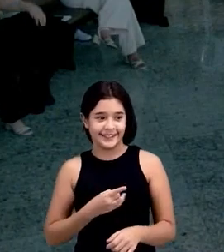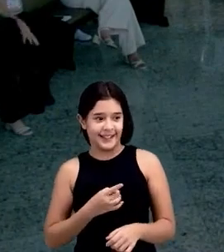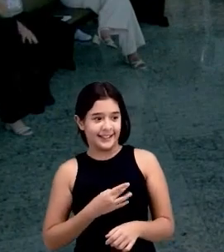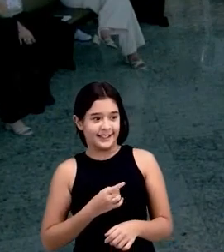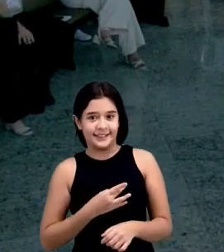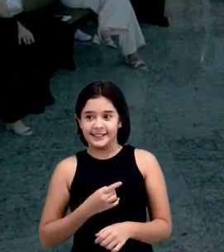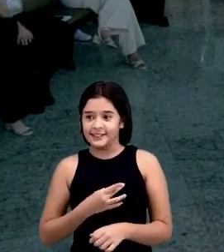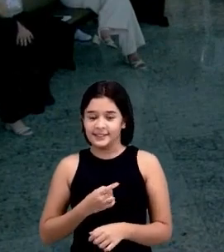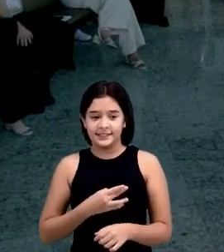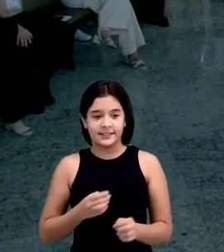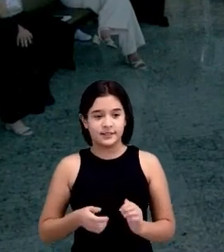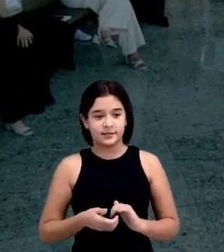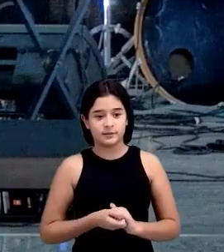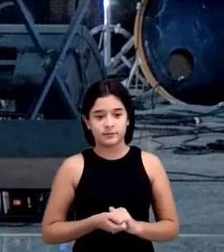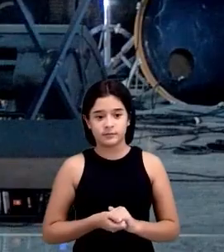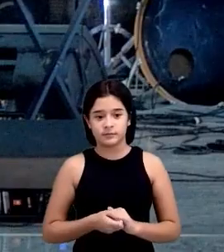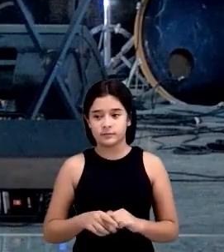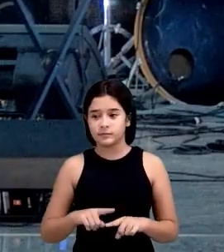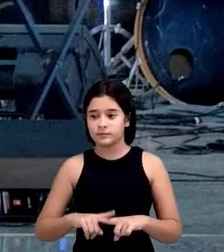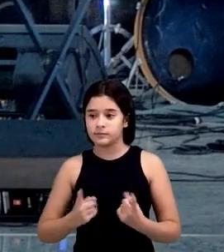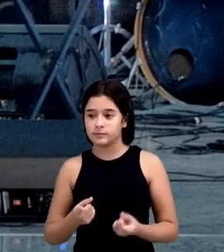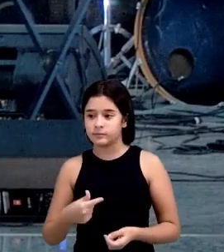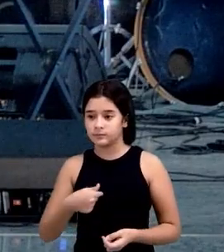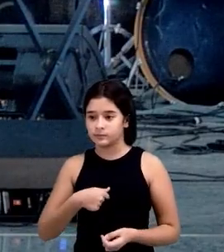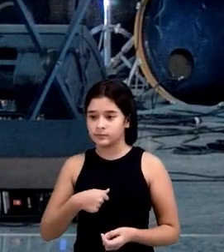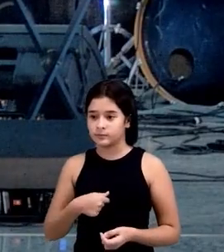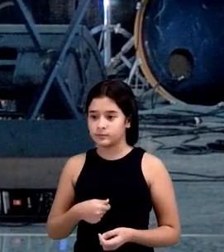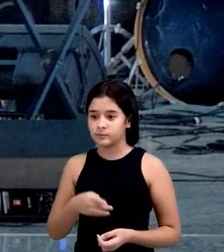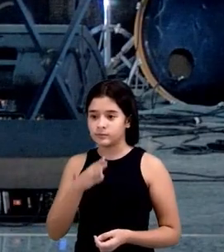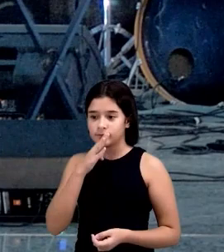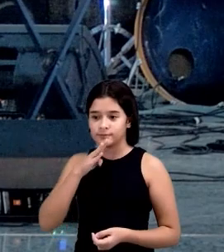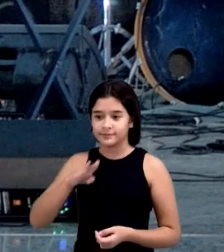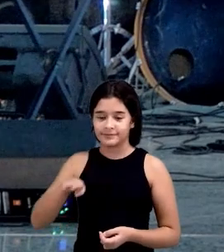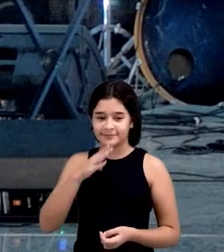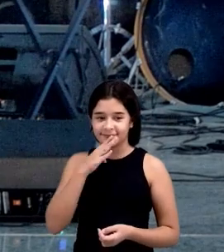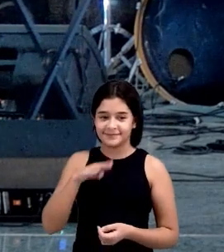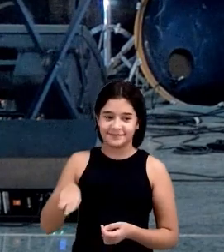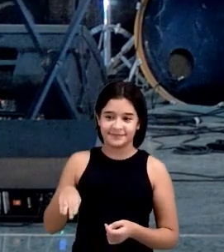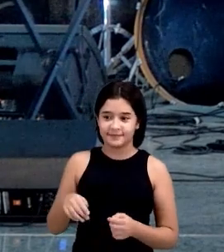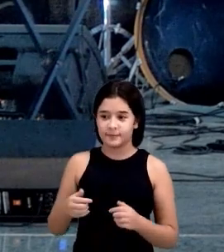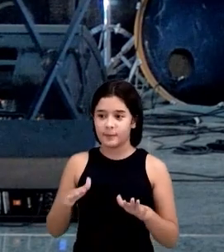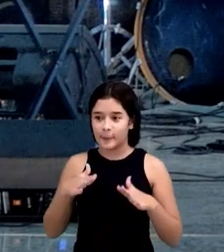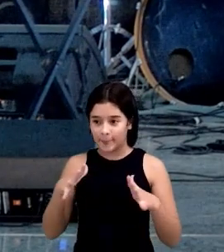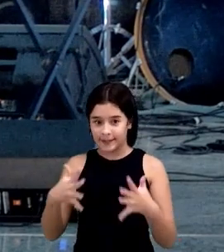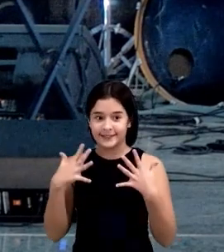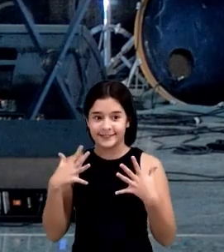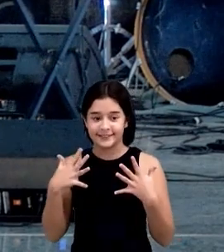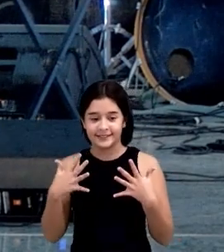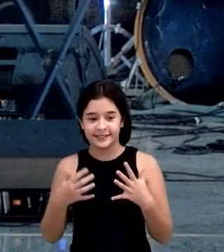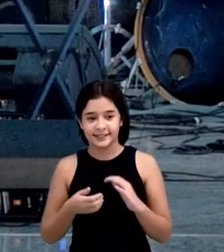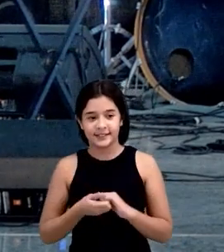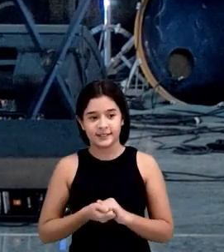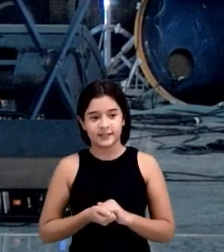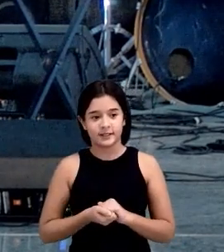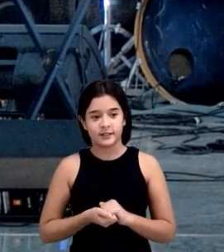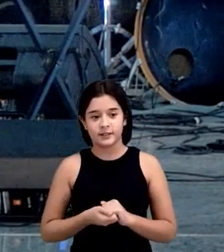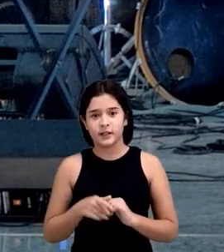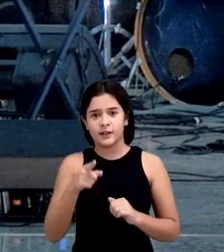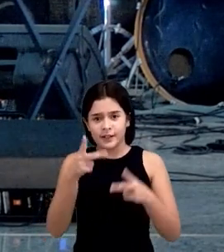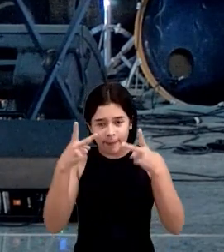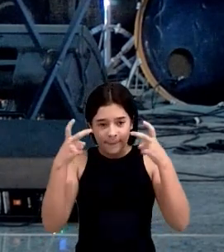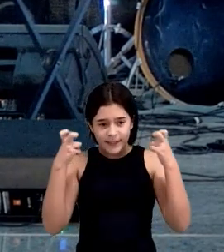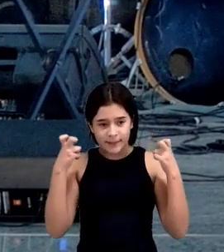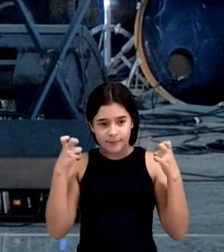susto mesmo. Mas, gente, vocês já perceberam? Não, é porque é fogo, né? Você fala um negócio desse, o povo vai fazer e dá um desastre. Não.